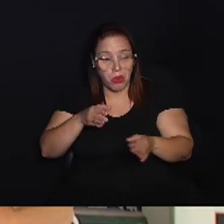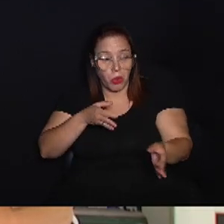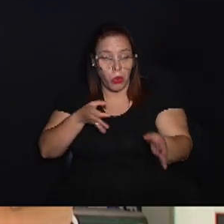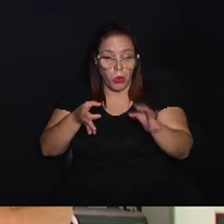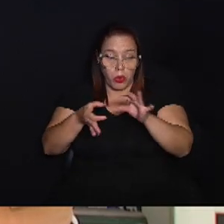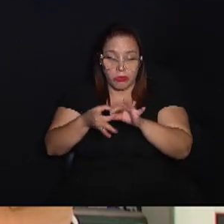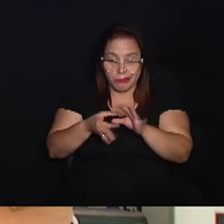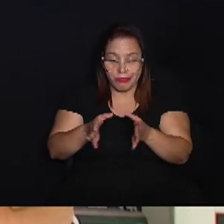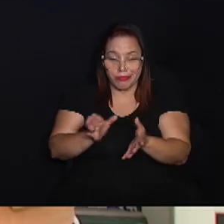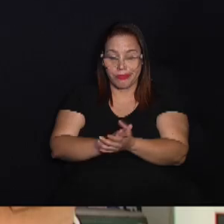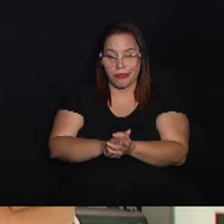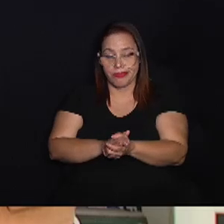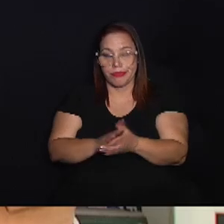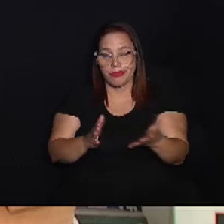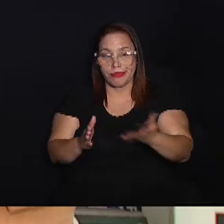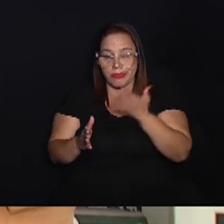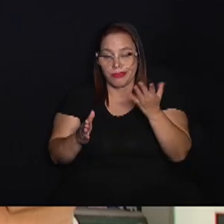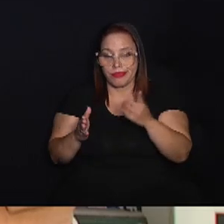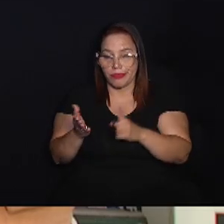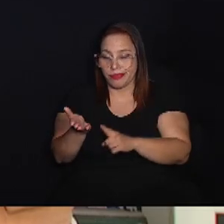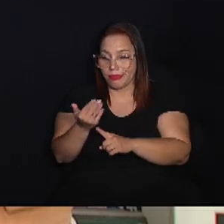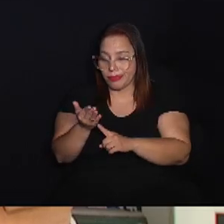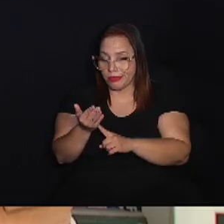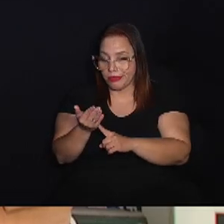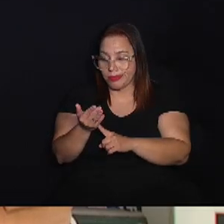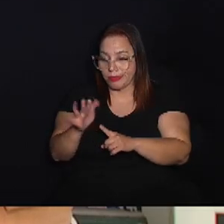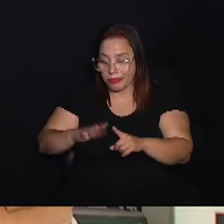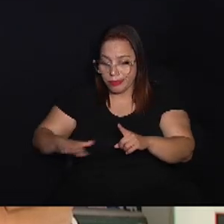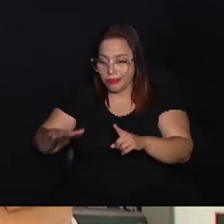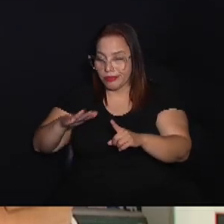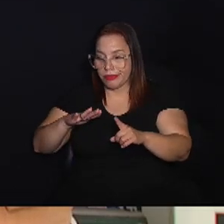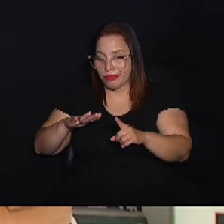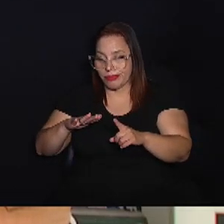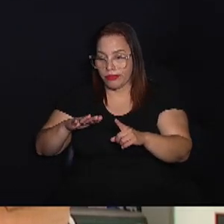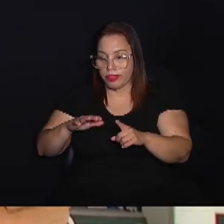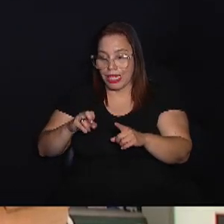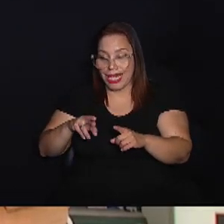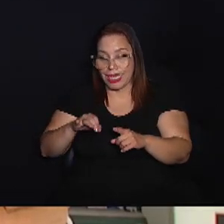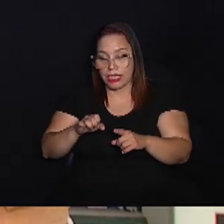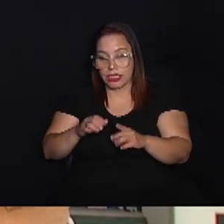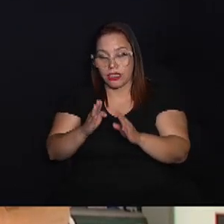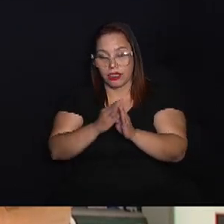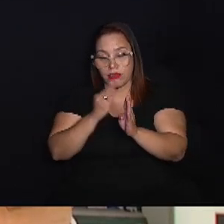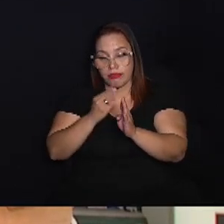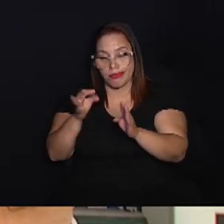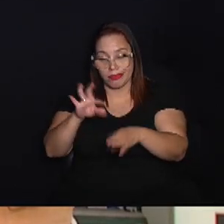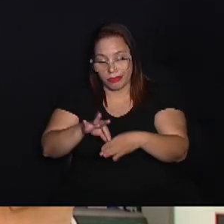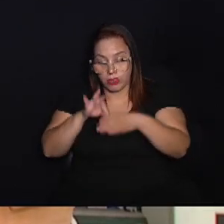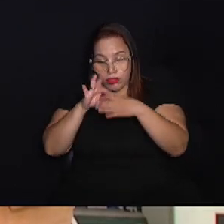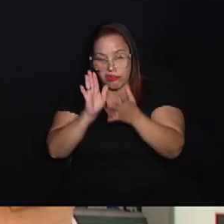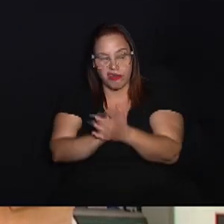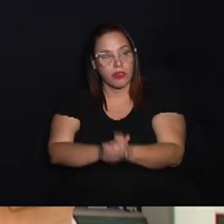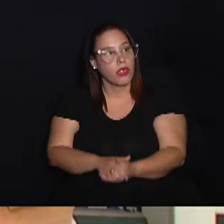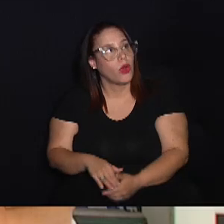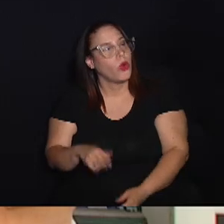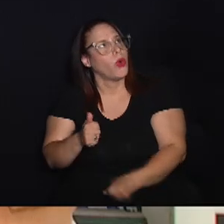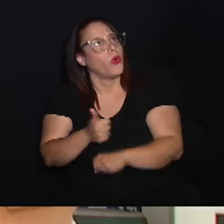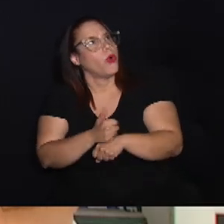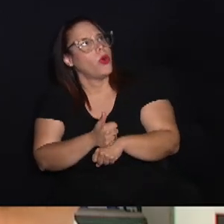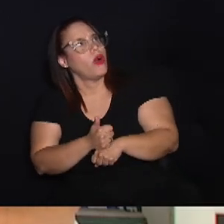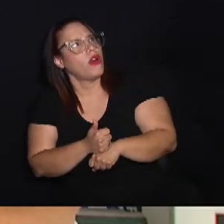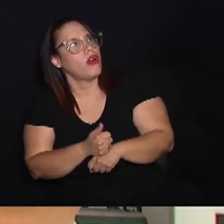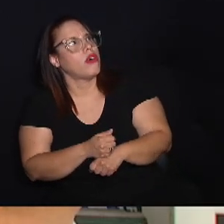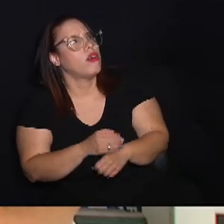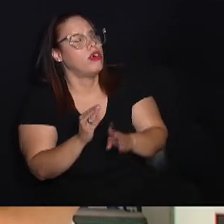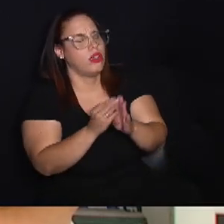harmonia, né? Entre a tecnologia e a raiz, a biblioteca raiz? Então, o profissional bibliotecário ele